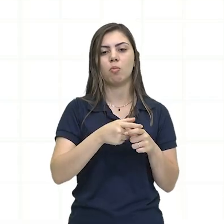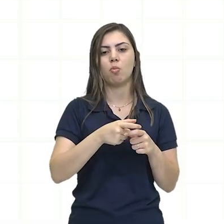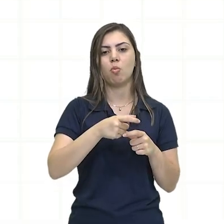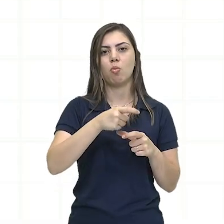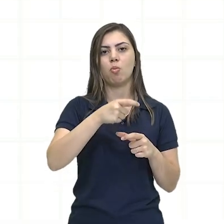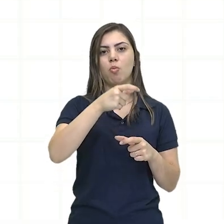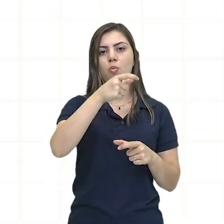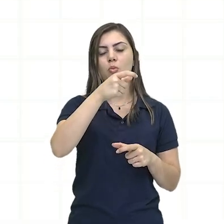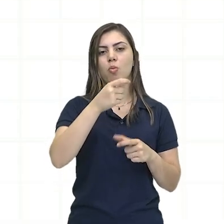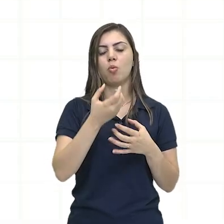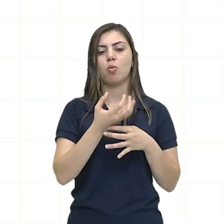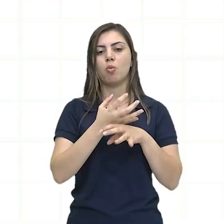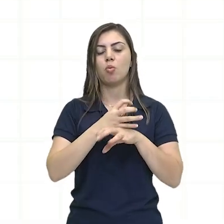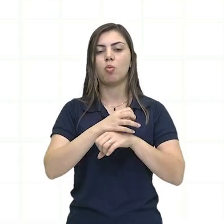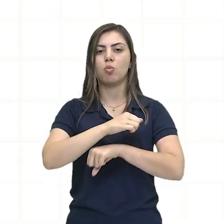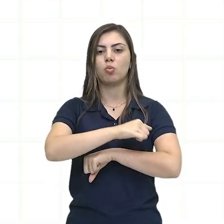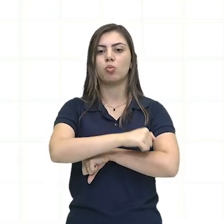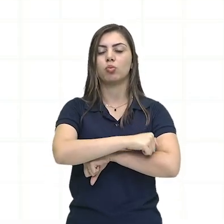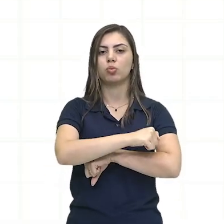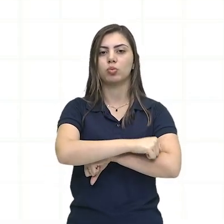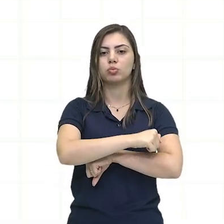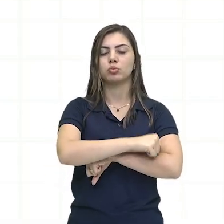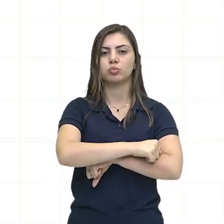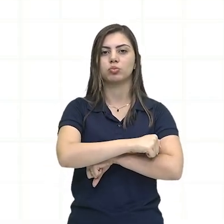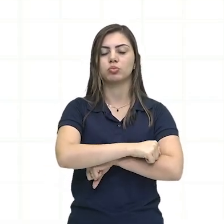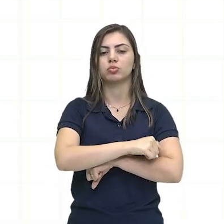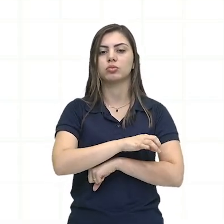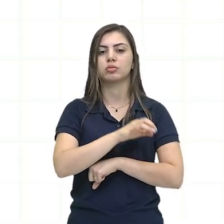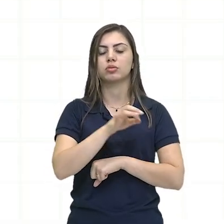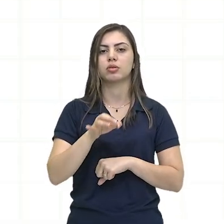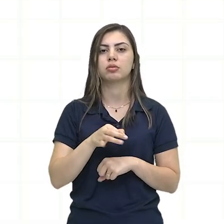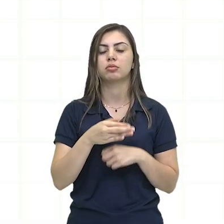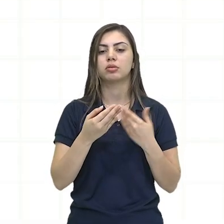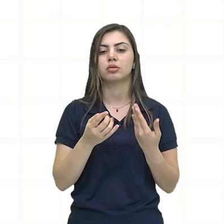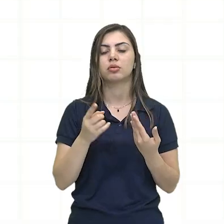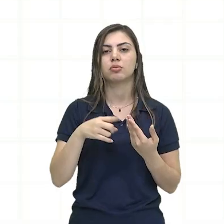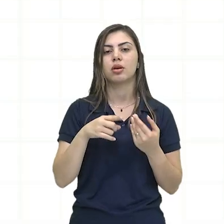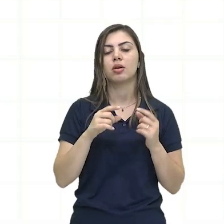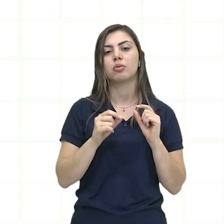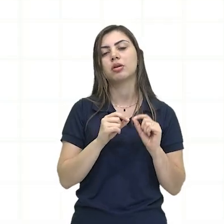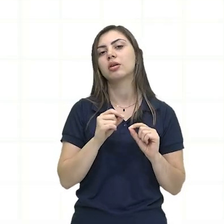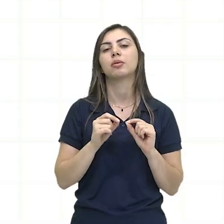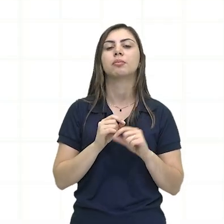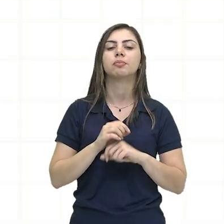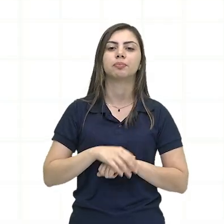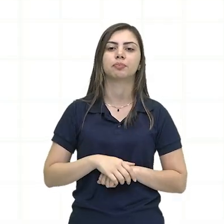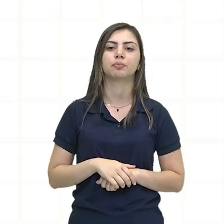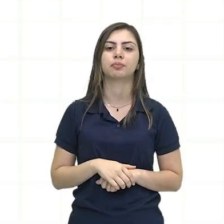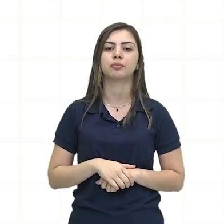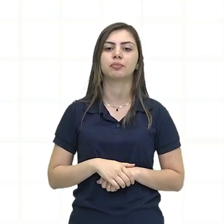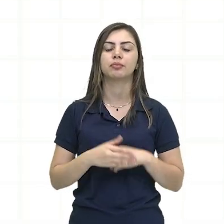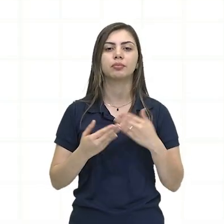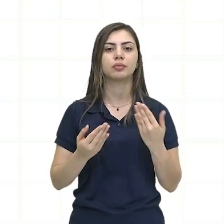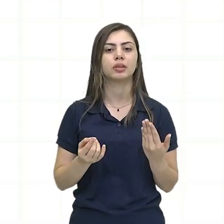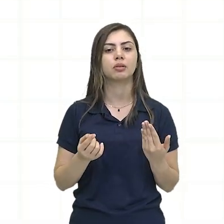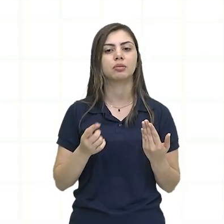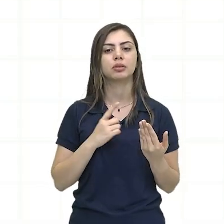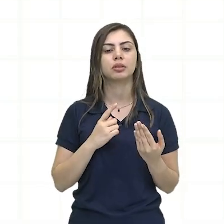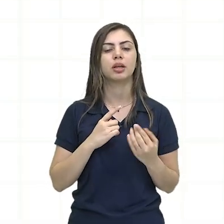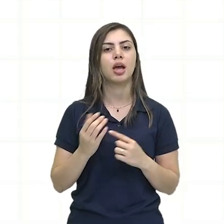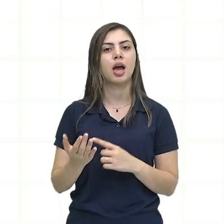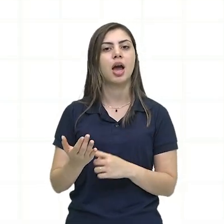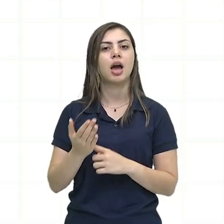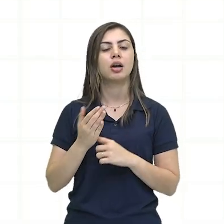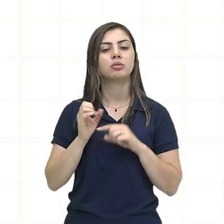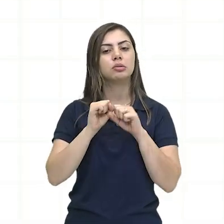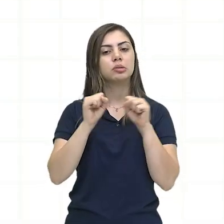os ossos, que eles vão funcionar aí como, dentro da estrutura de organização, como os órgãos, né, do